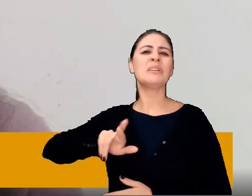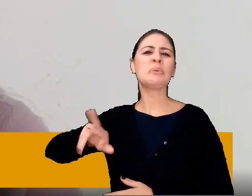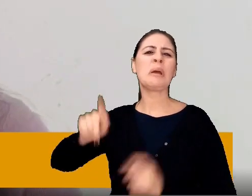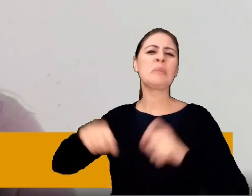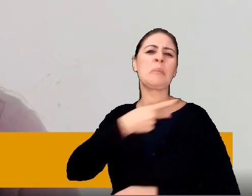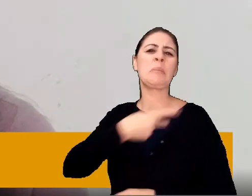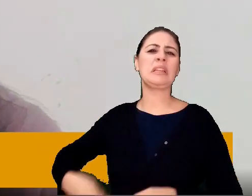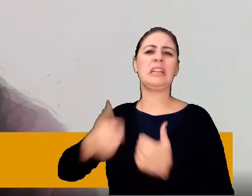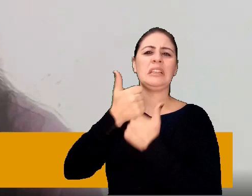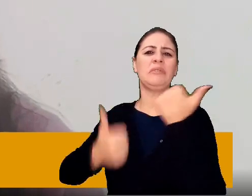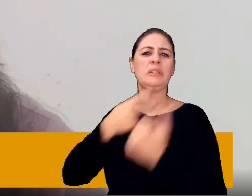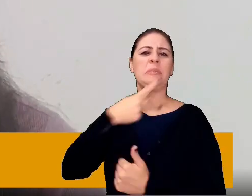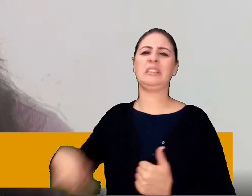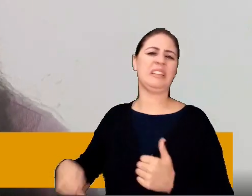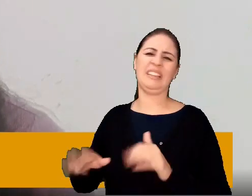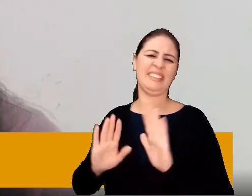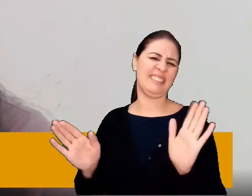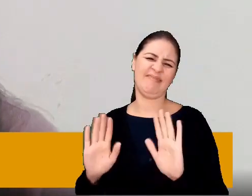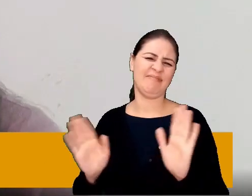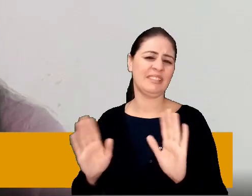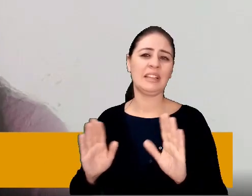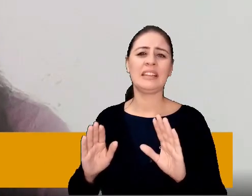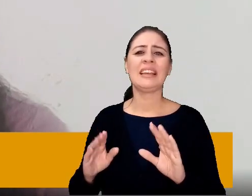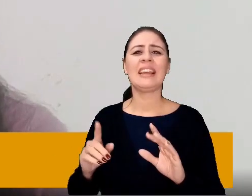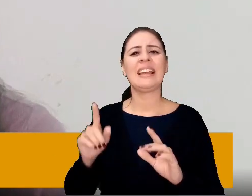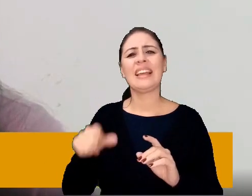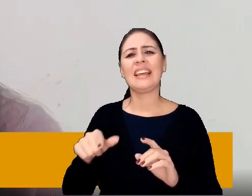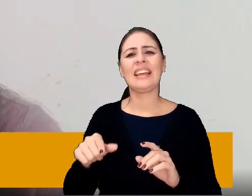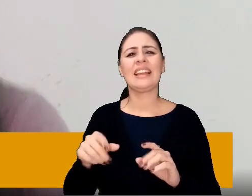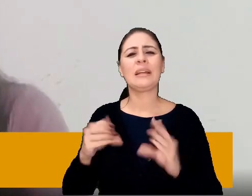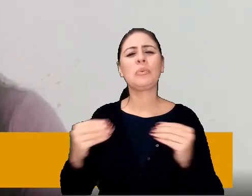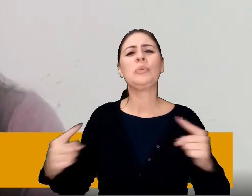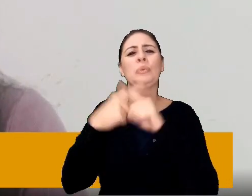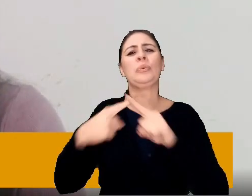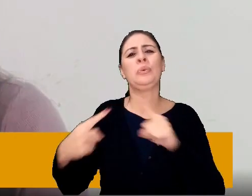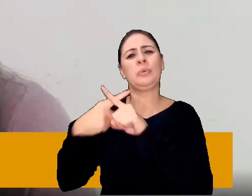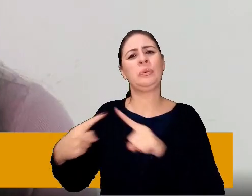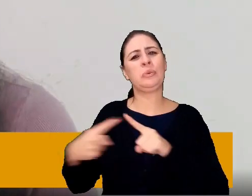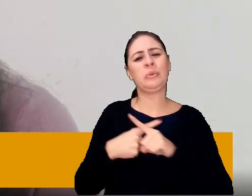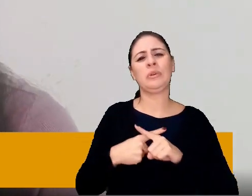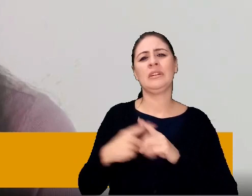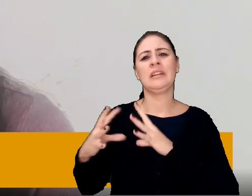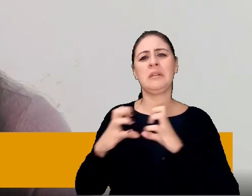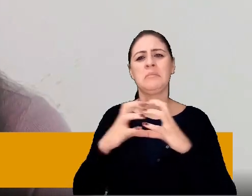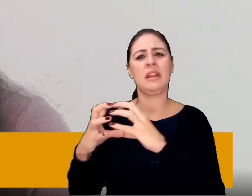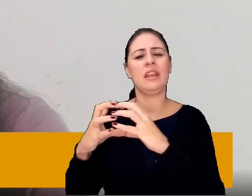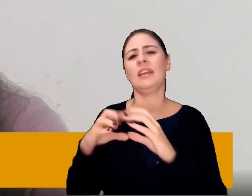uma associação, e sim um coletivo, porque uma associação ia ter que ter um presidente, um vice-presidente, e isso ia